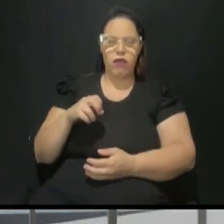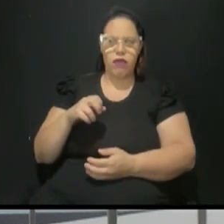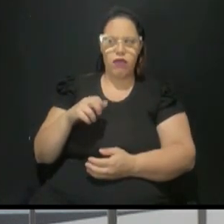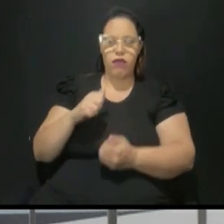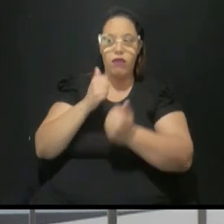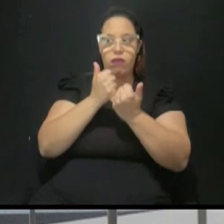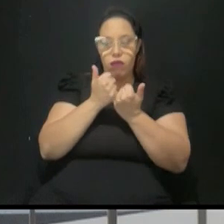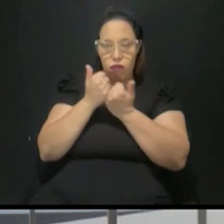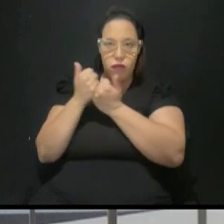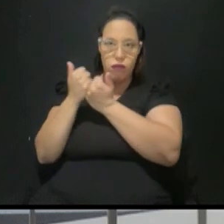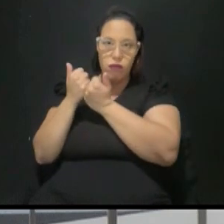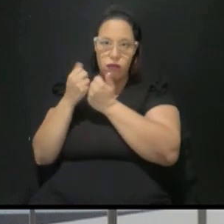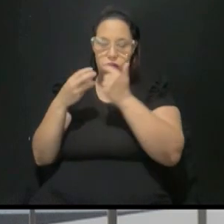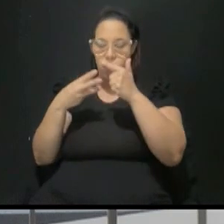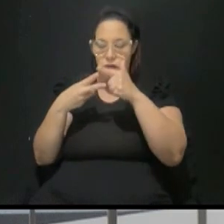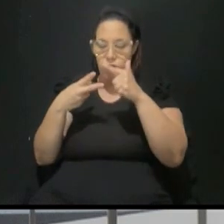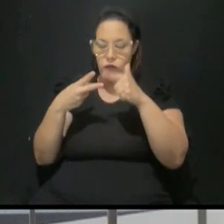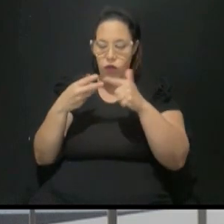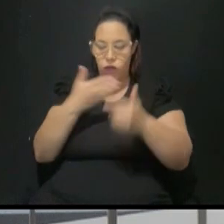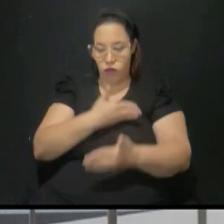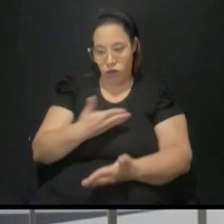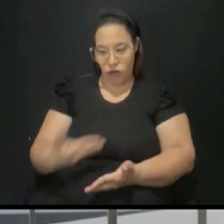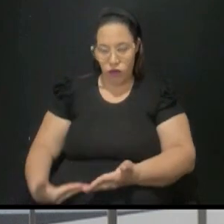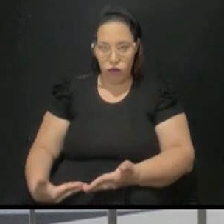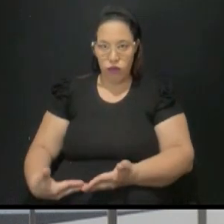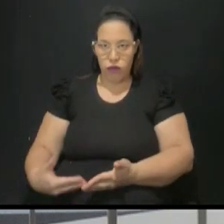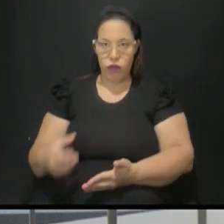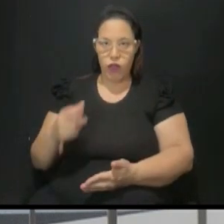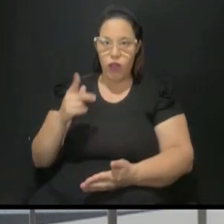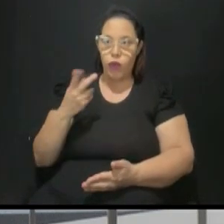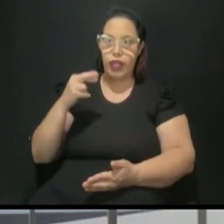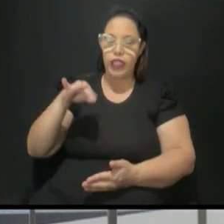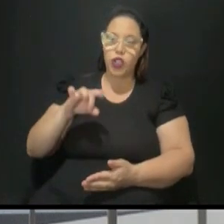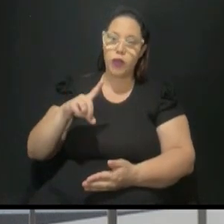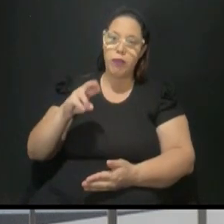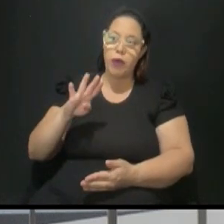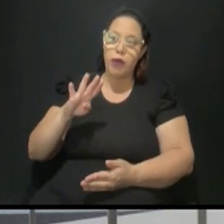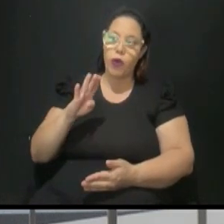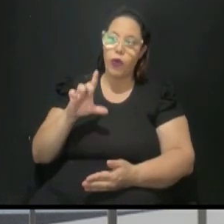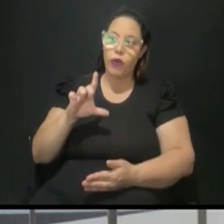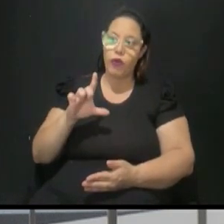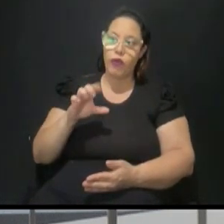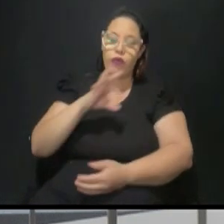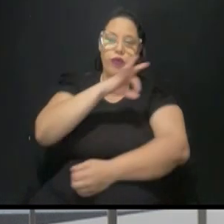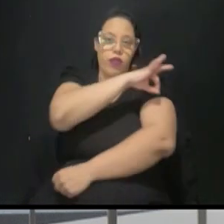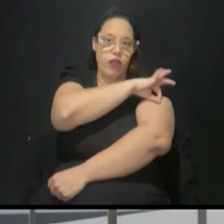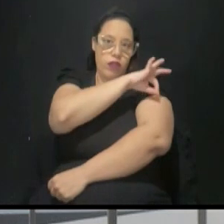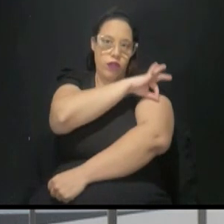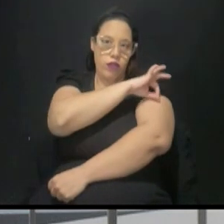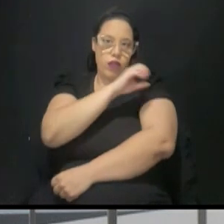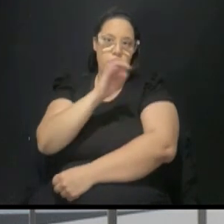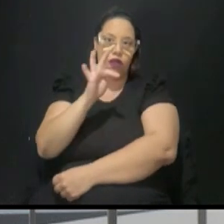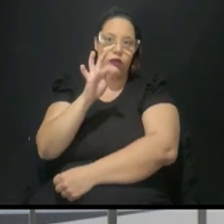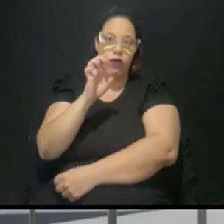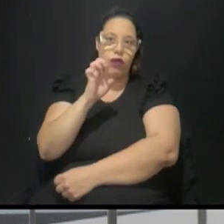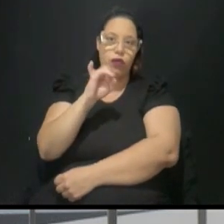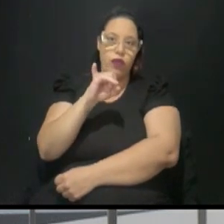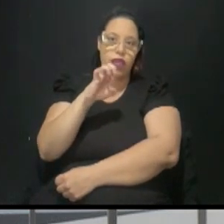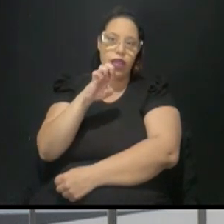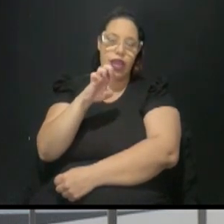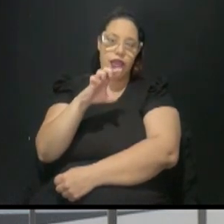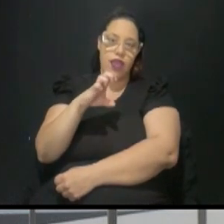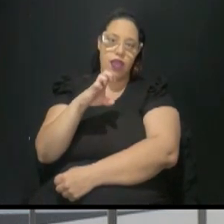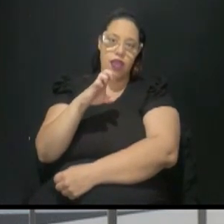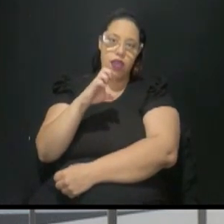de governos. O handebol a gente tem o apoio da Prefeitura Municipal através do FIEC. E o rugby em cadeiras